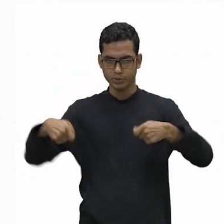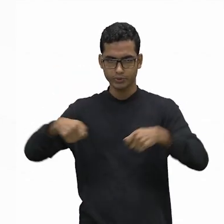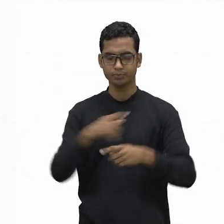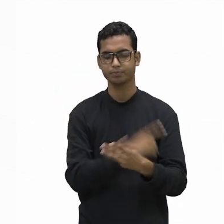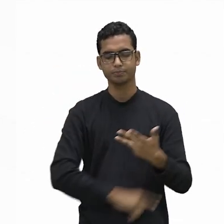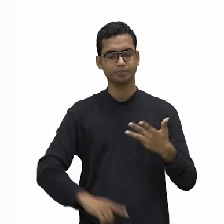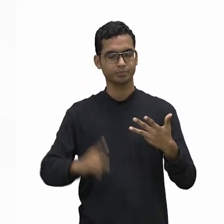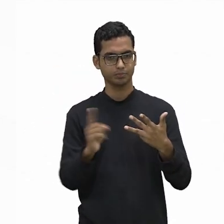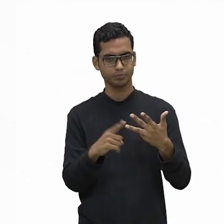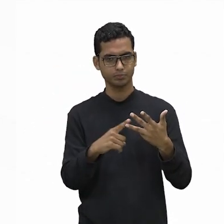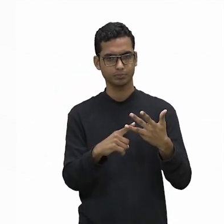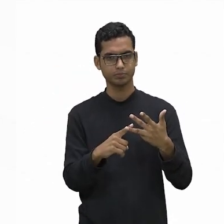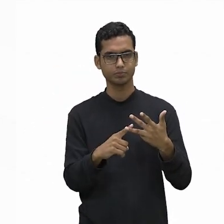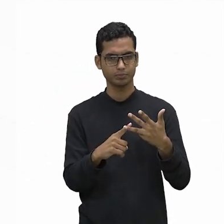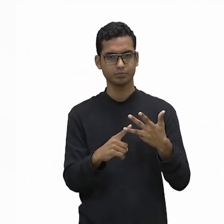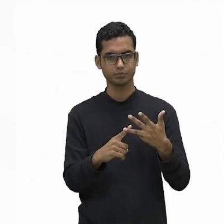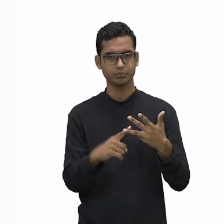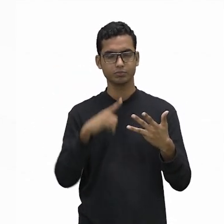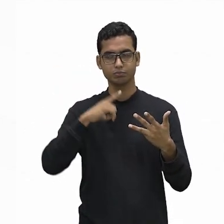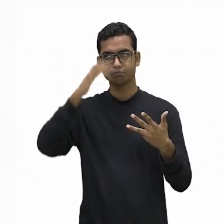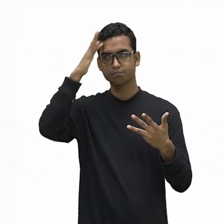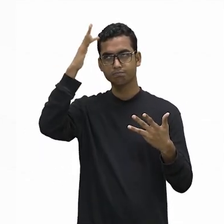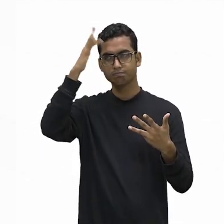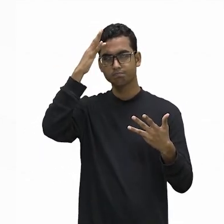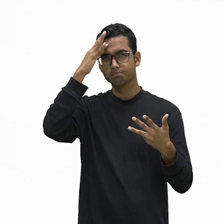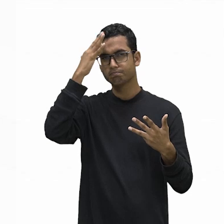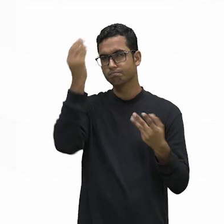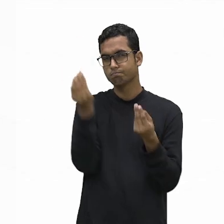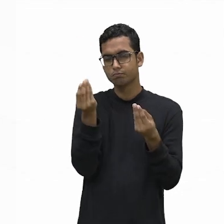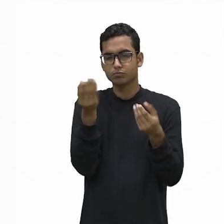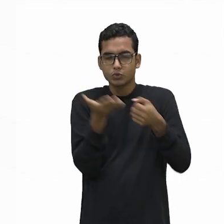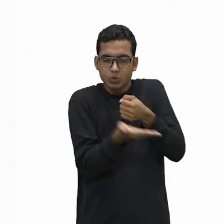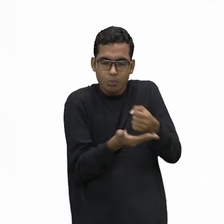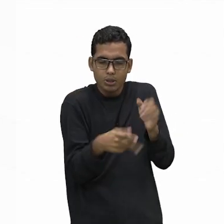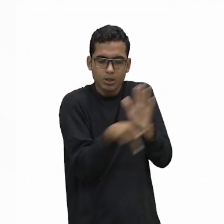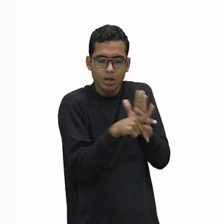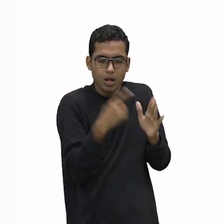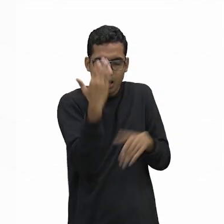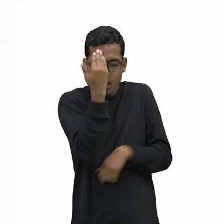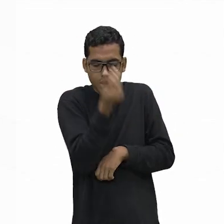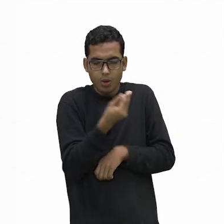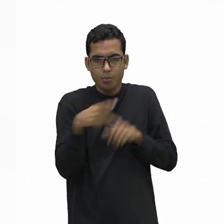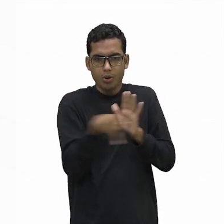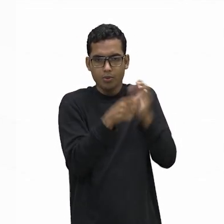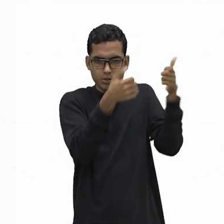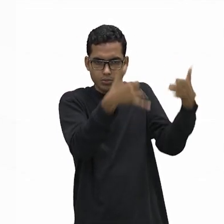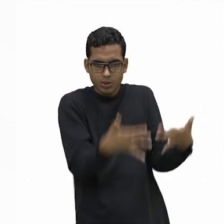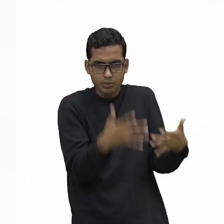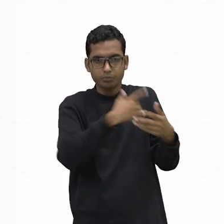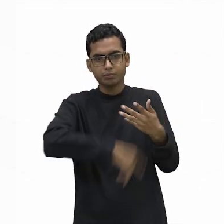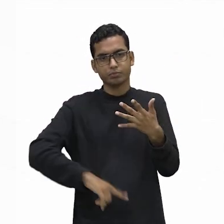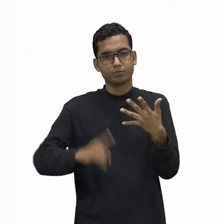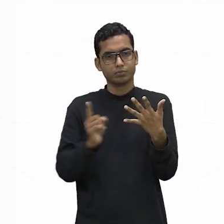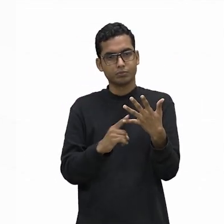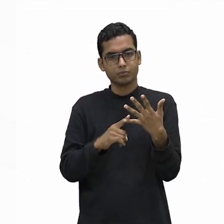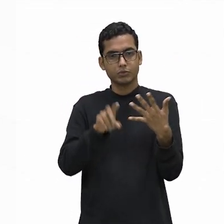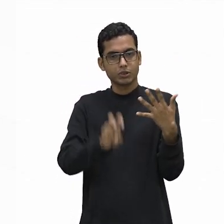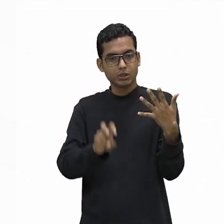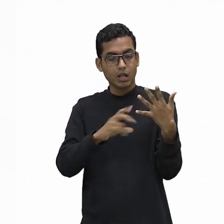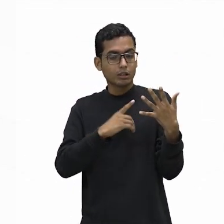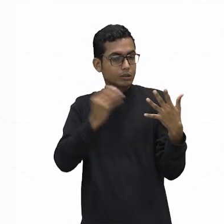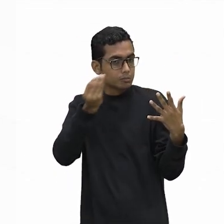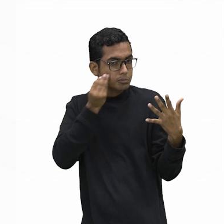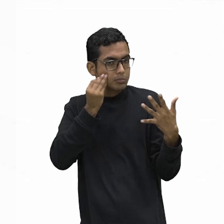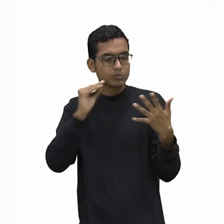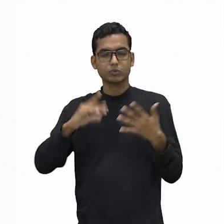No quarto passo, faça uma previsão baseada na hipótese. No quinto passo, teste a previsão. E